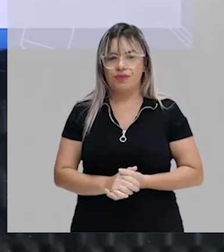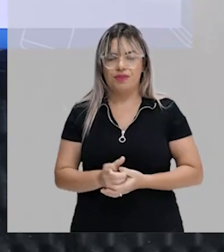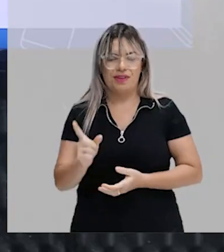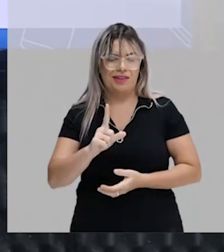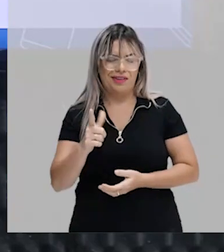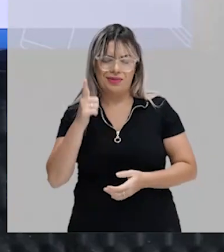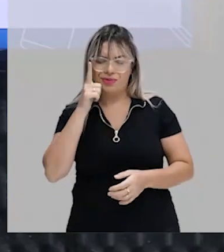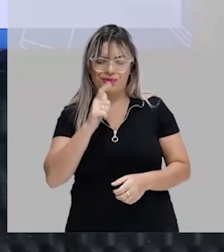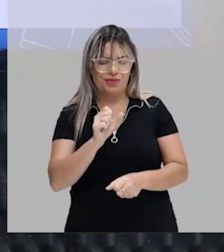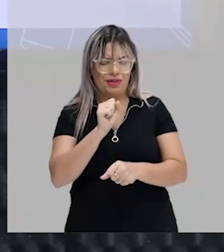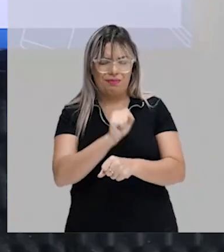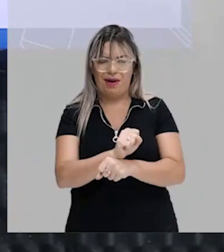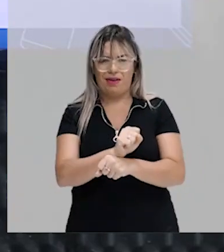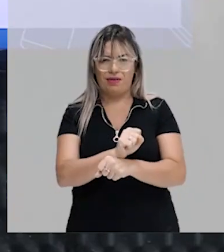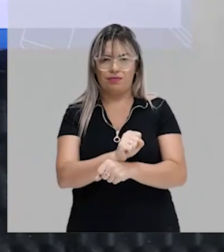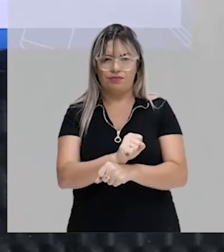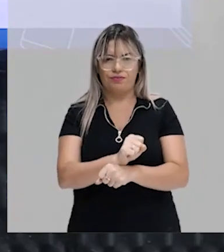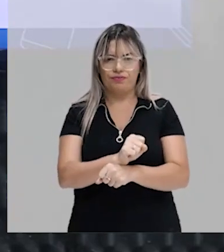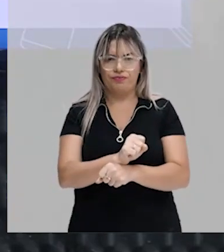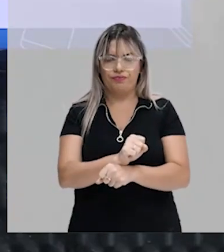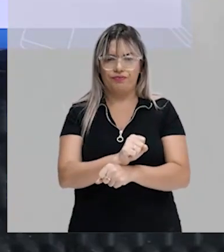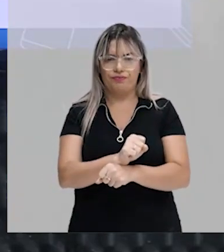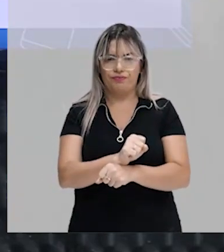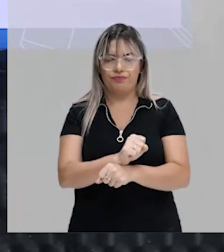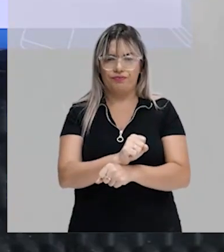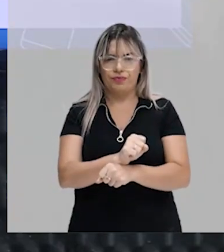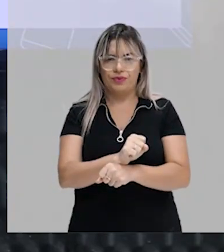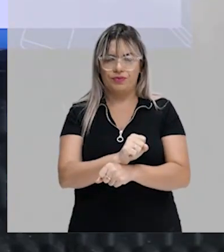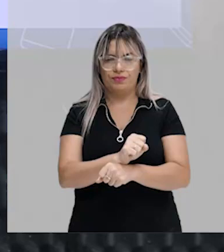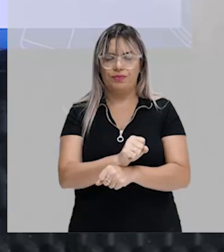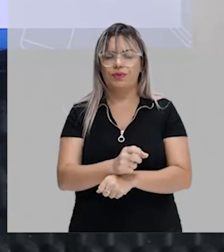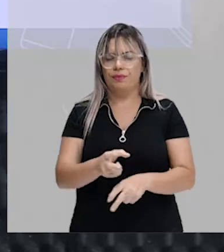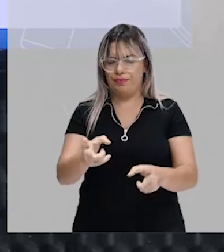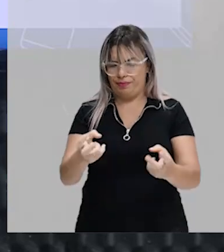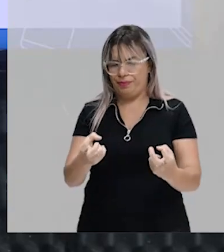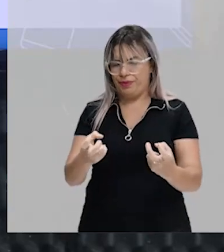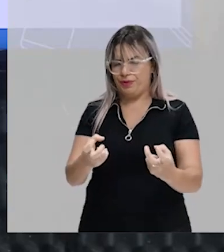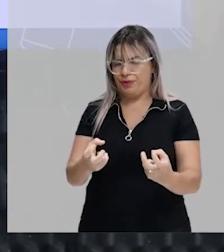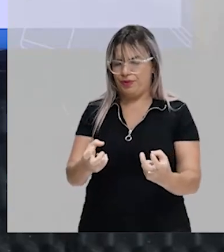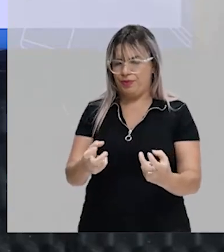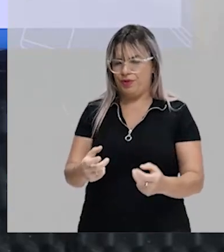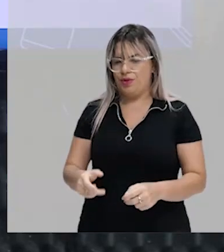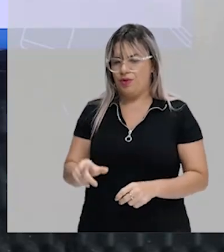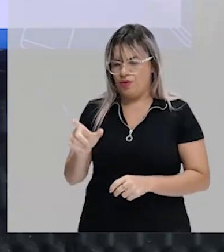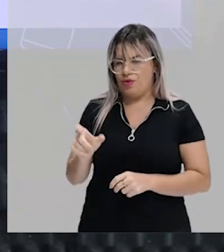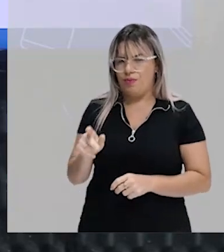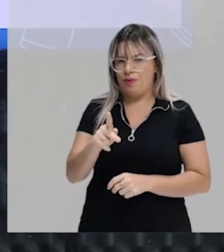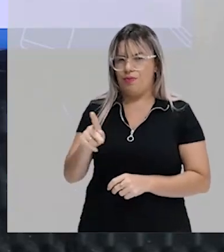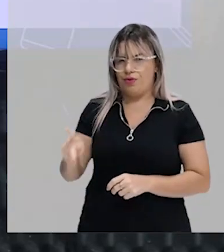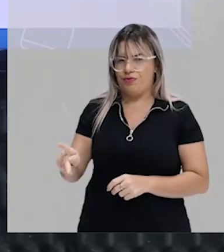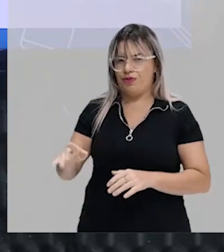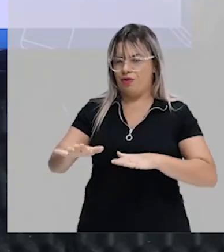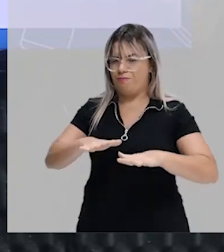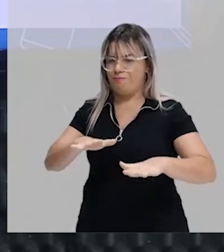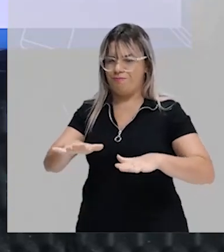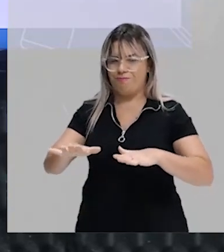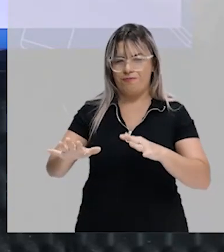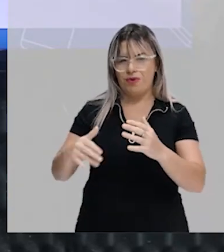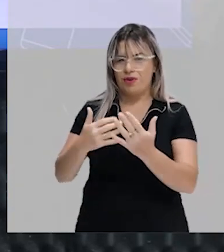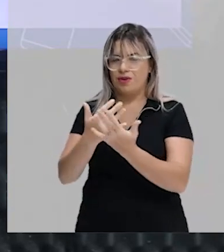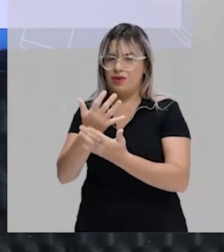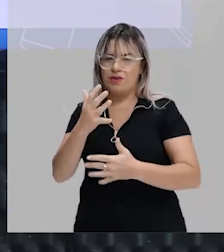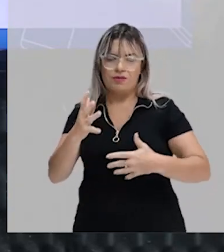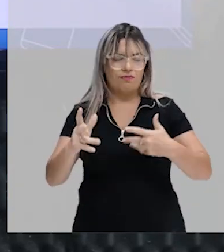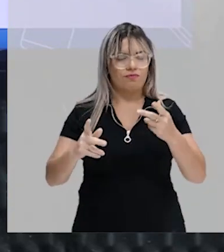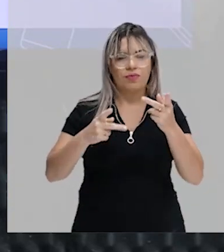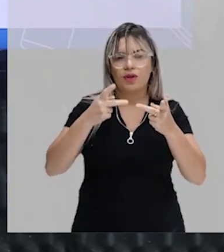sou muito elétrica, eu sou muito agitada. Esse é meu jeito, meu comportamento é esse. Então, eu tenho linguagem na fala,